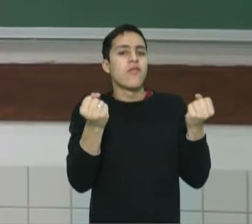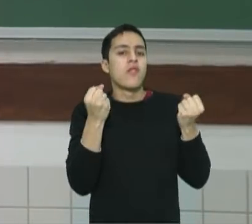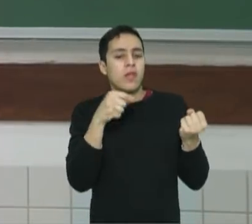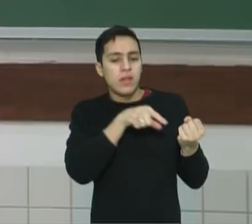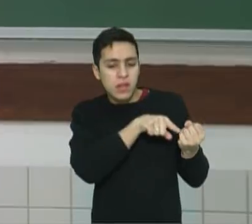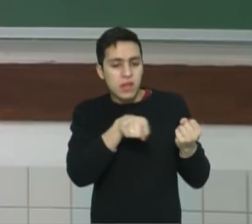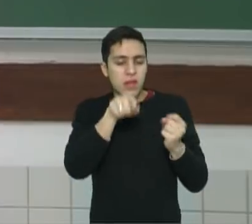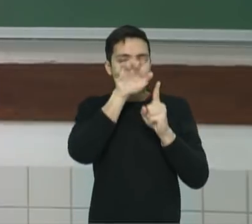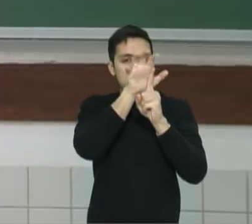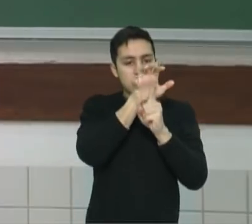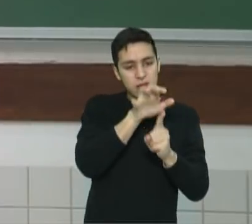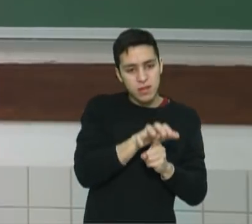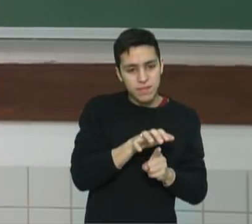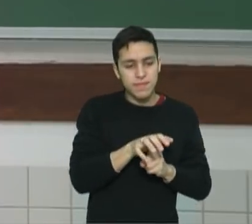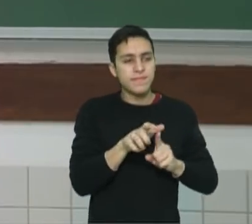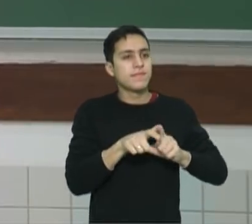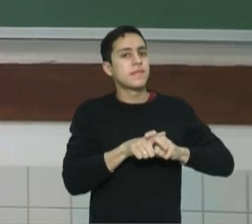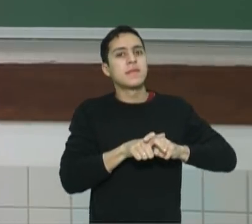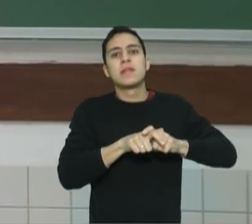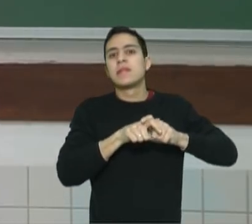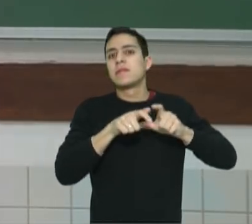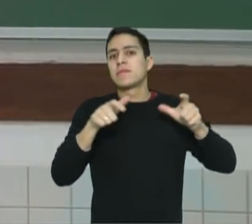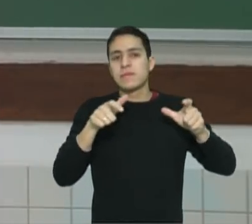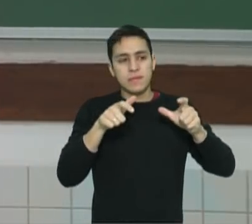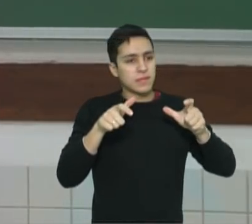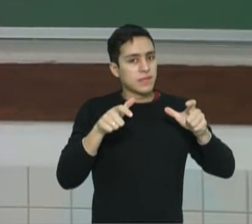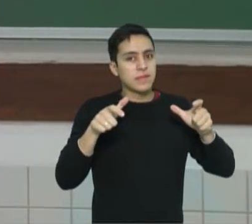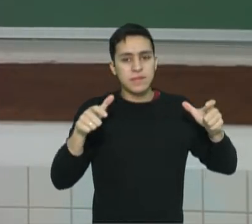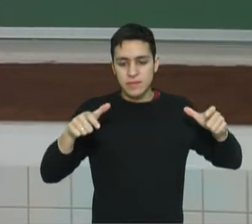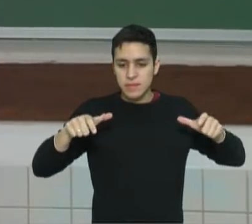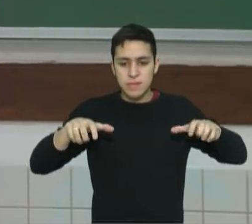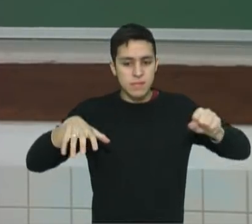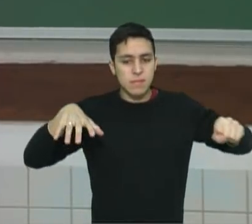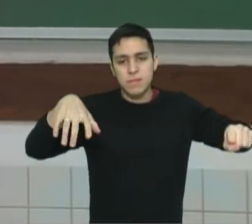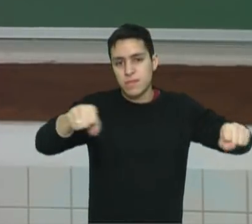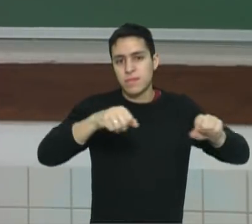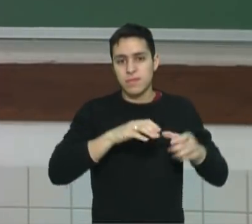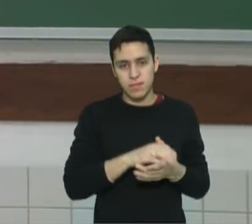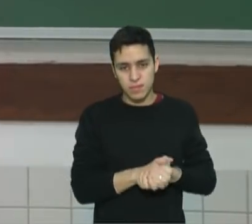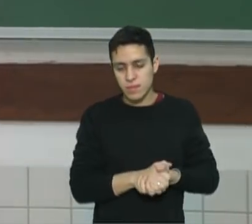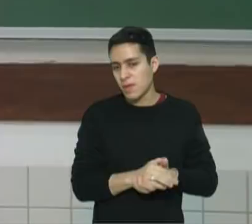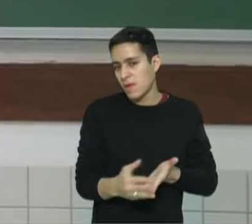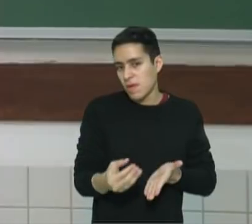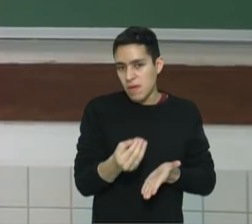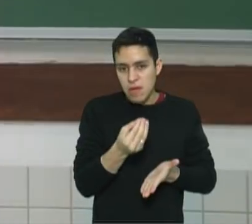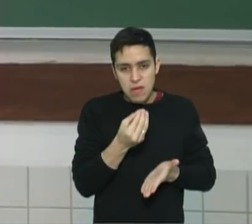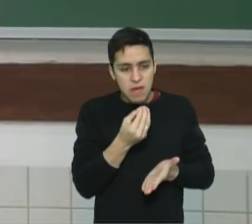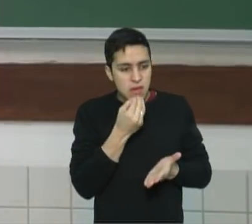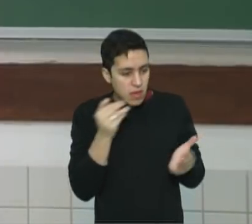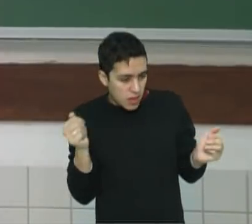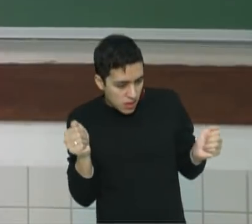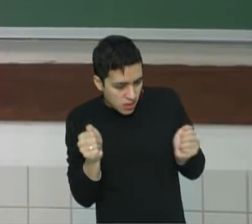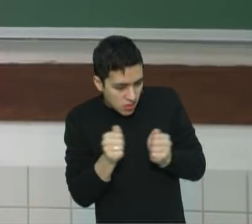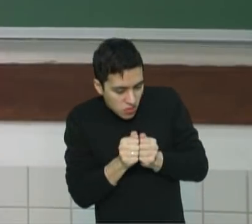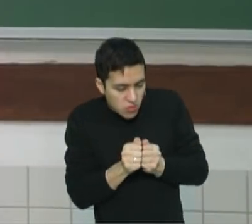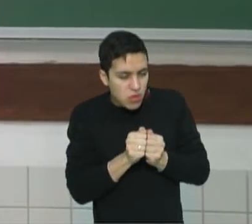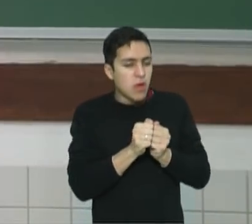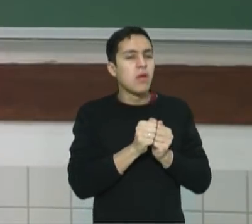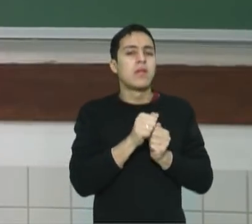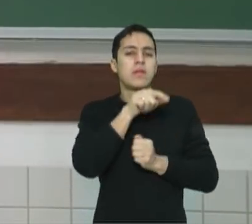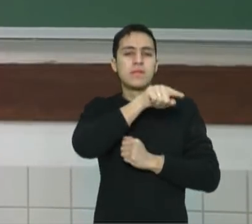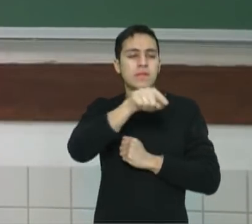essa influência extravasa o seu território. E, logicamente, junto com essa noção de